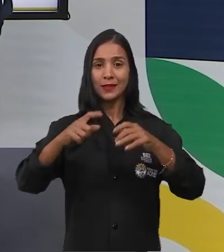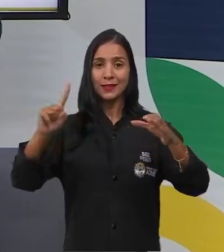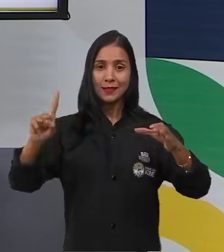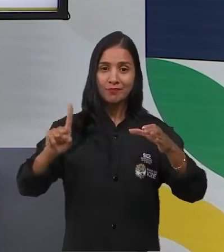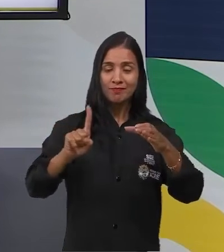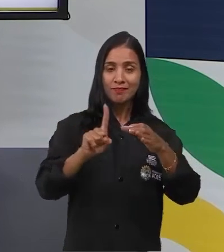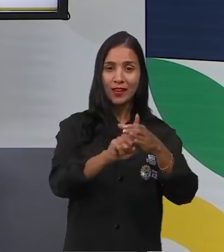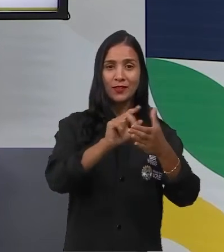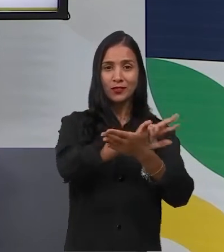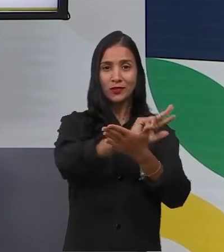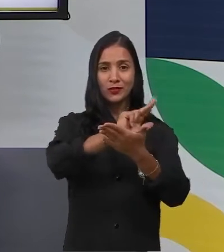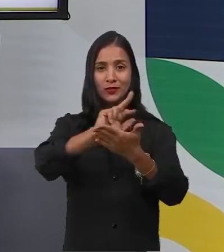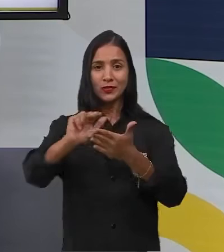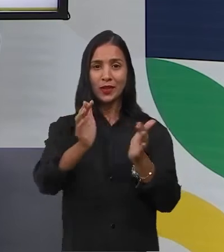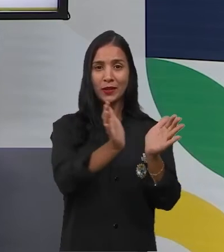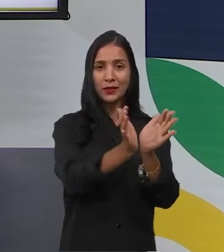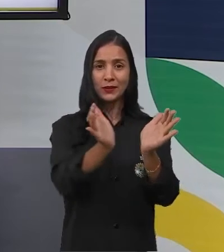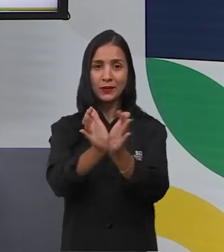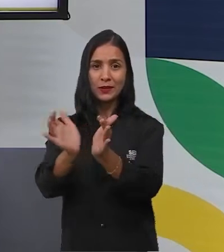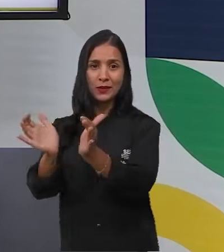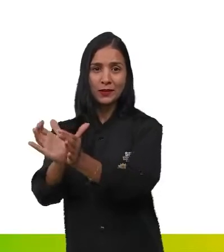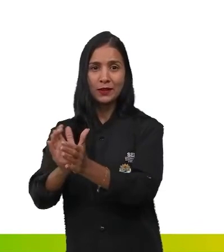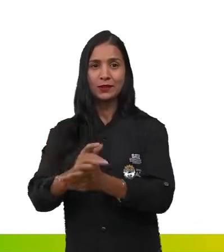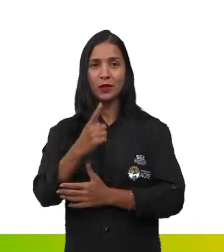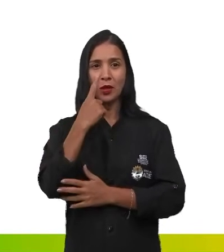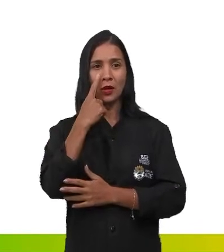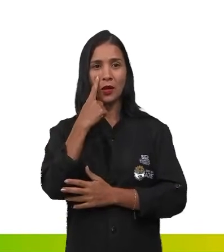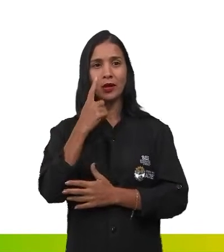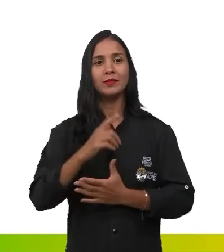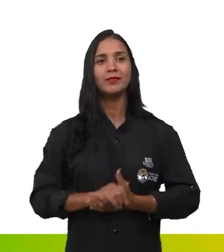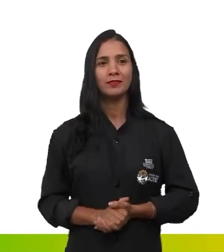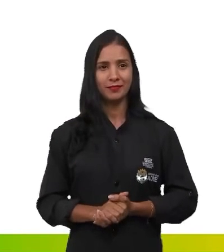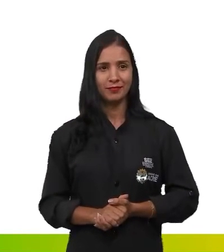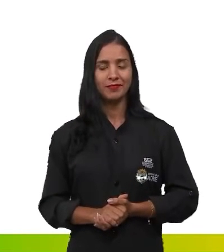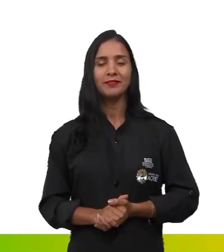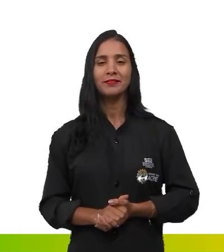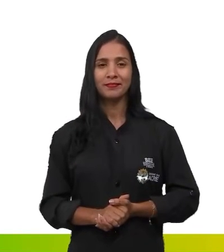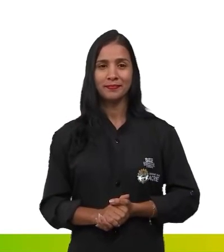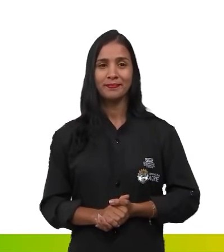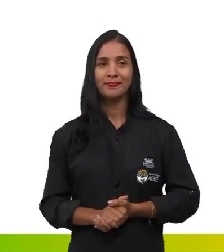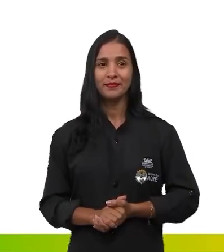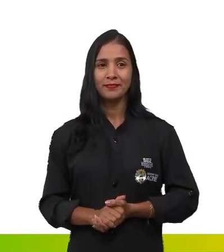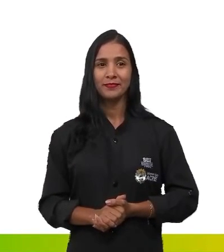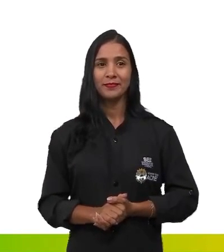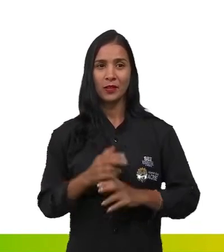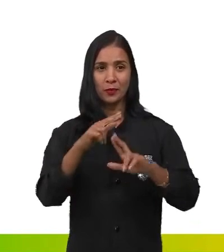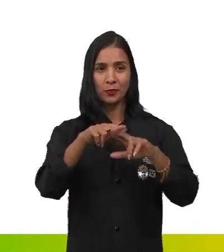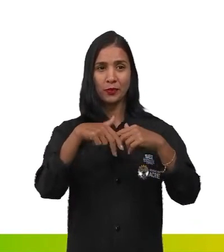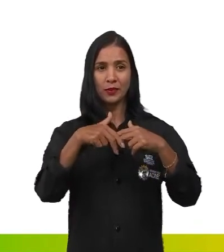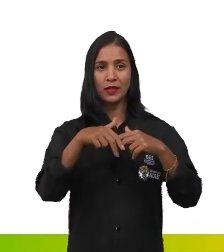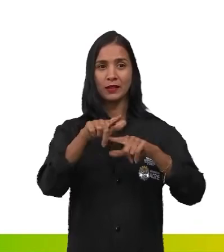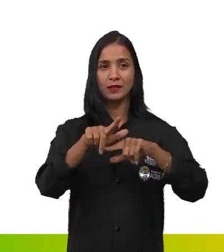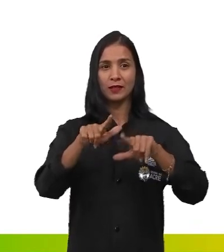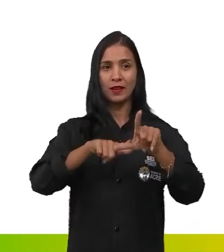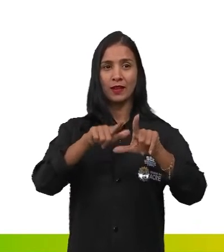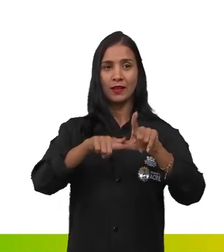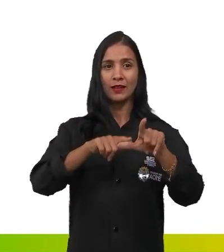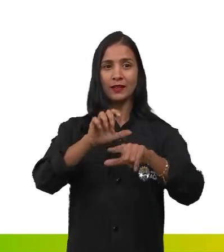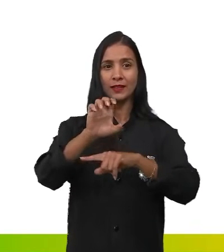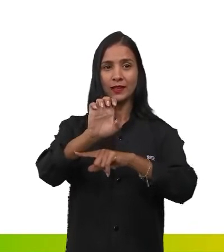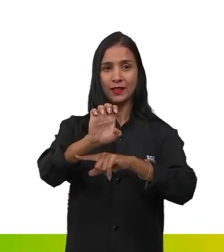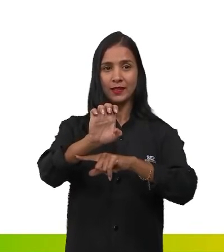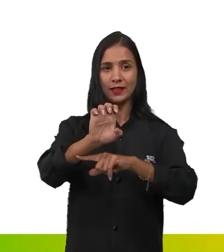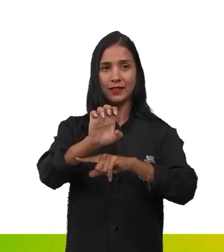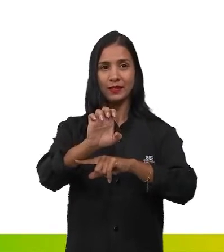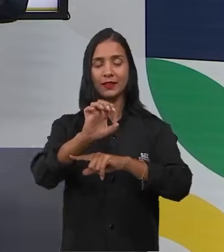respirar e tipo, opa, acho que temos um gabarito. Foca na tela, gabarito é a aproximação de diferentes culturas.